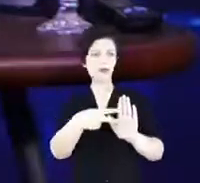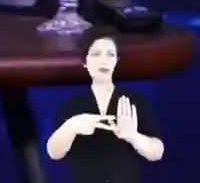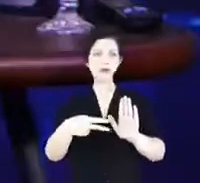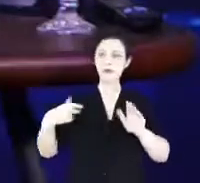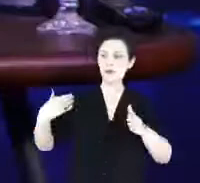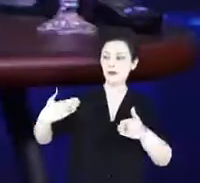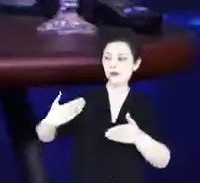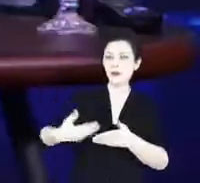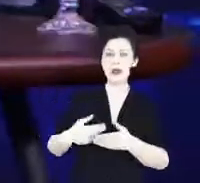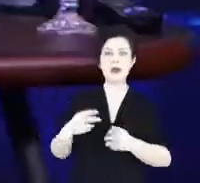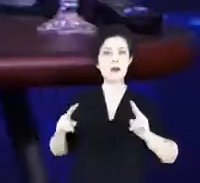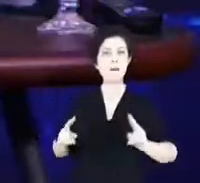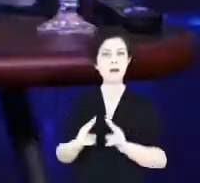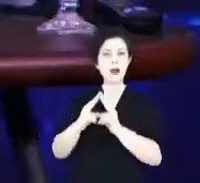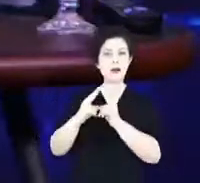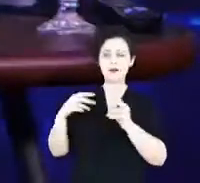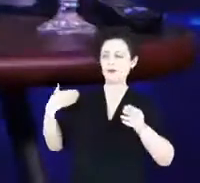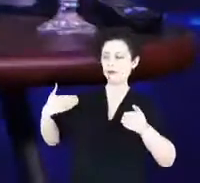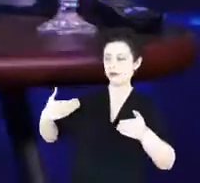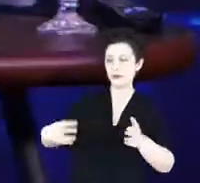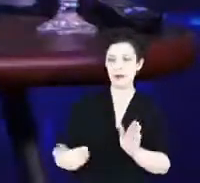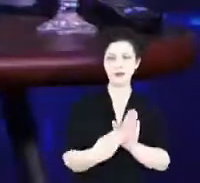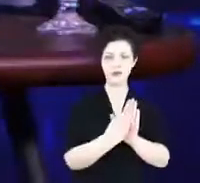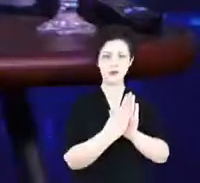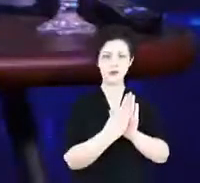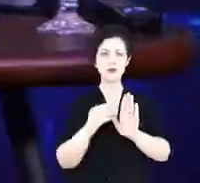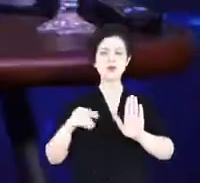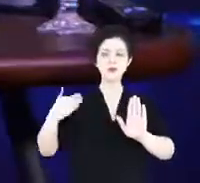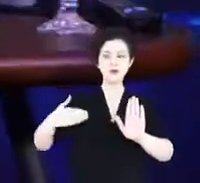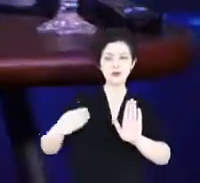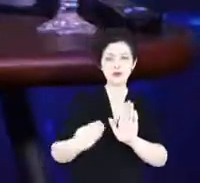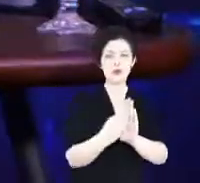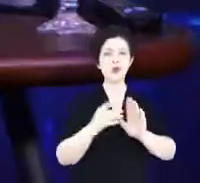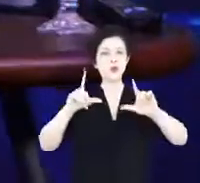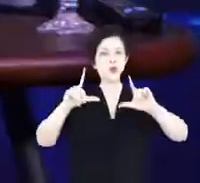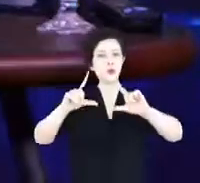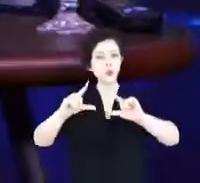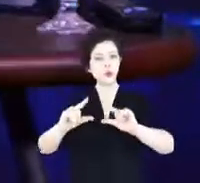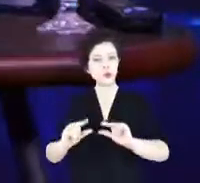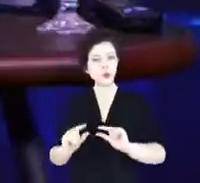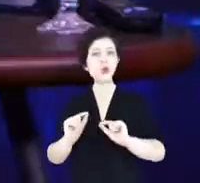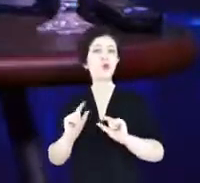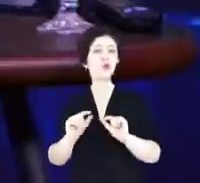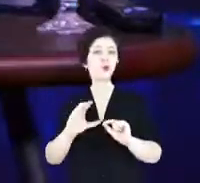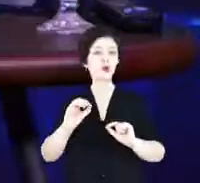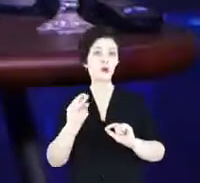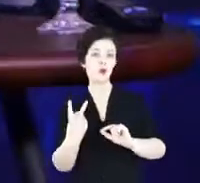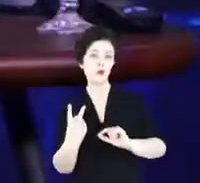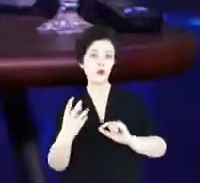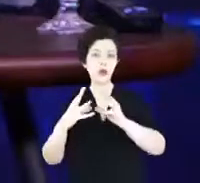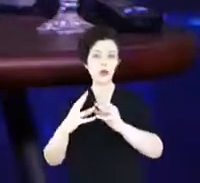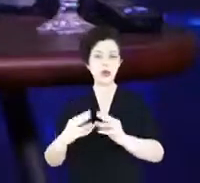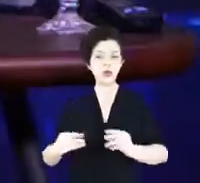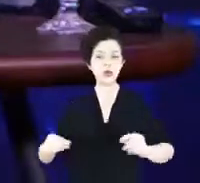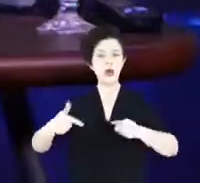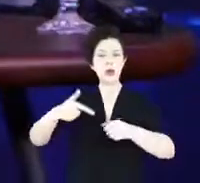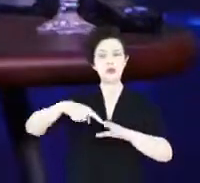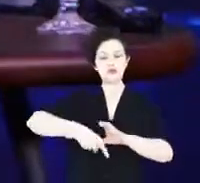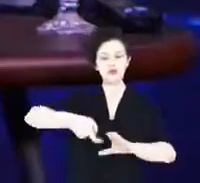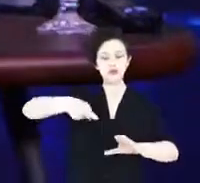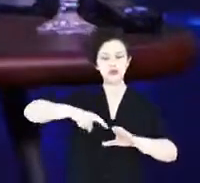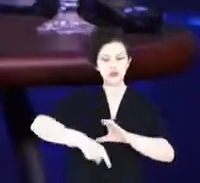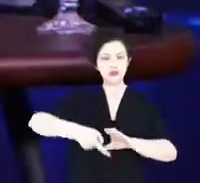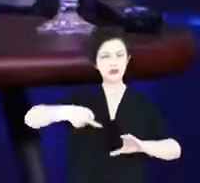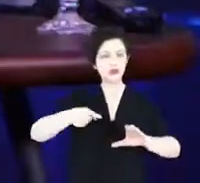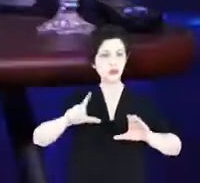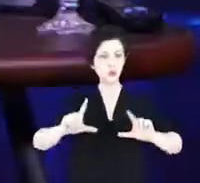de Paris, que é realmente a redução do combustível fóssil.